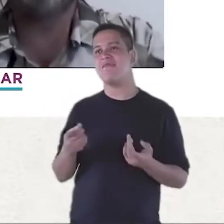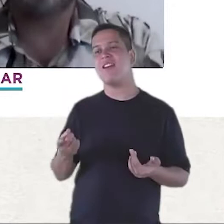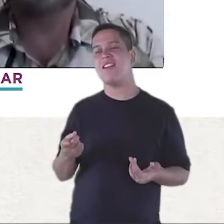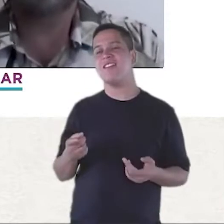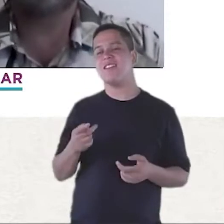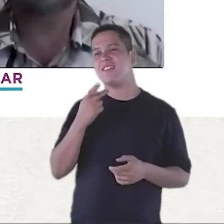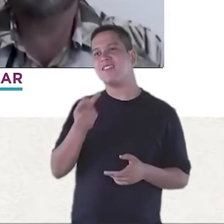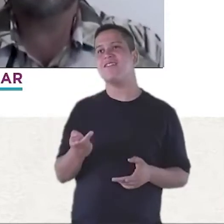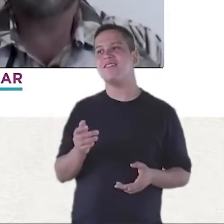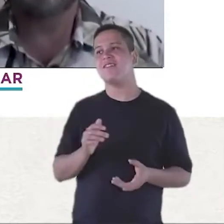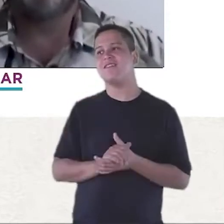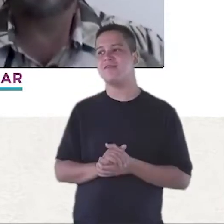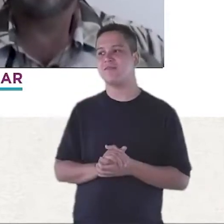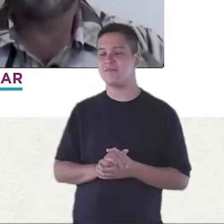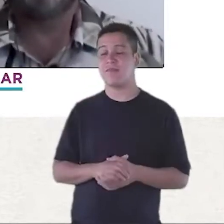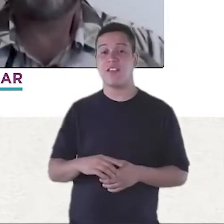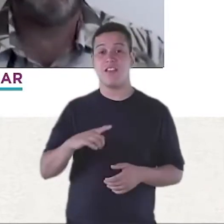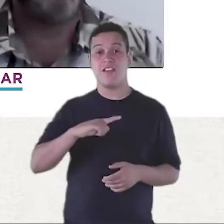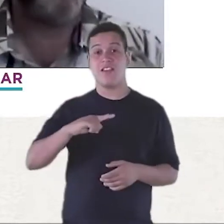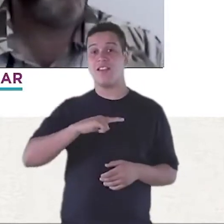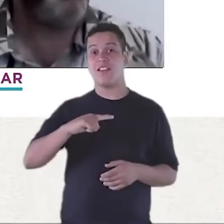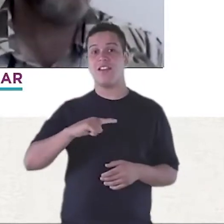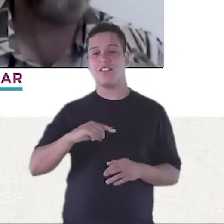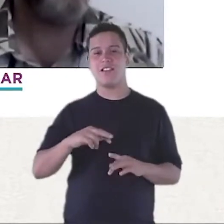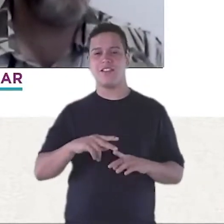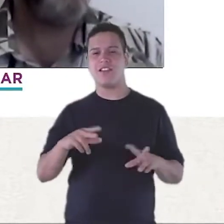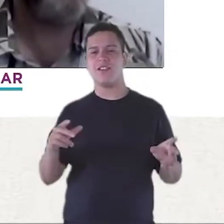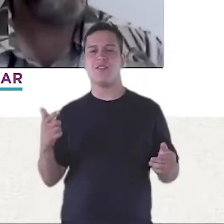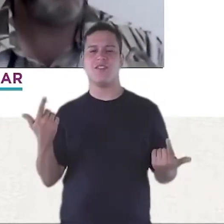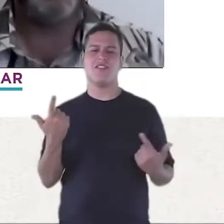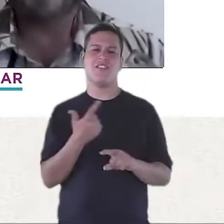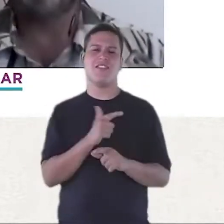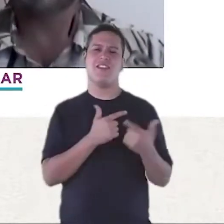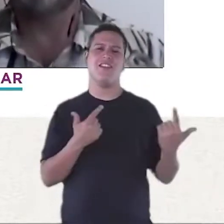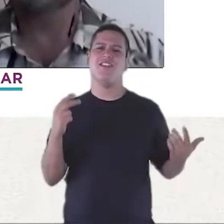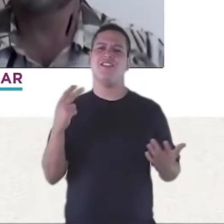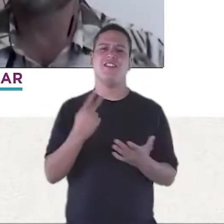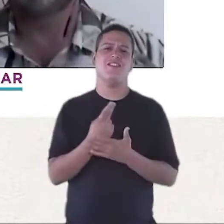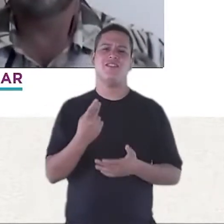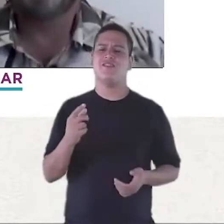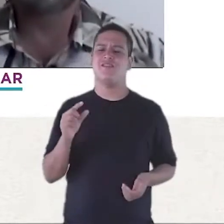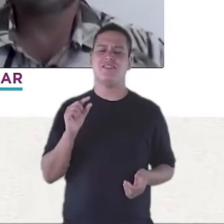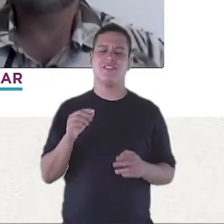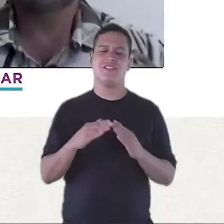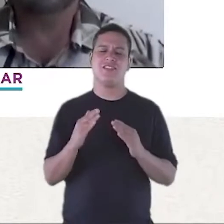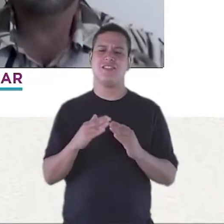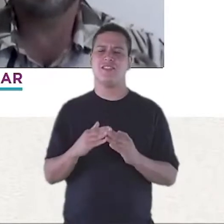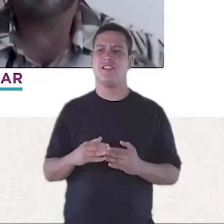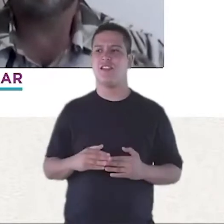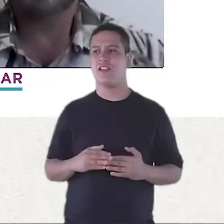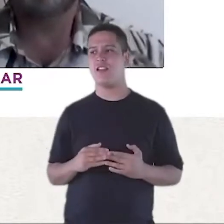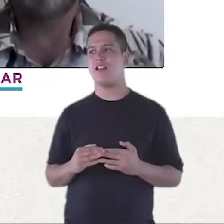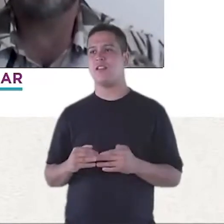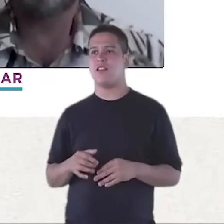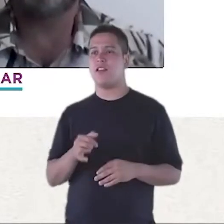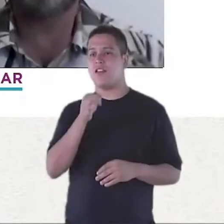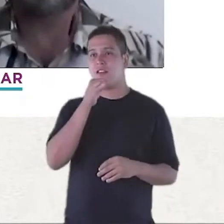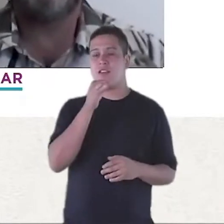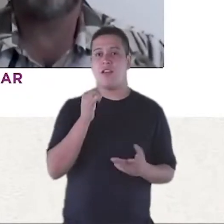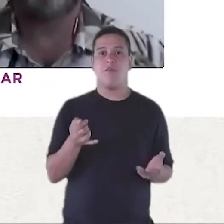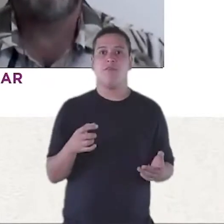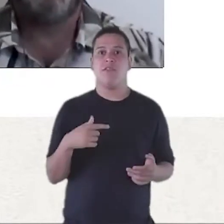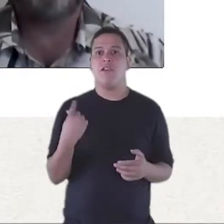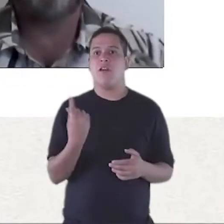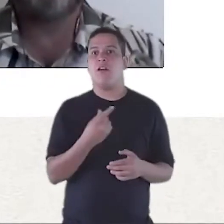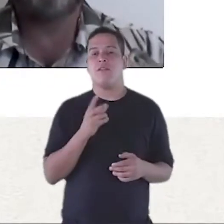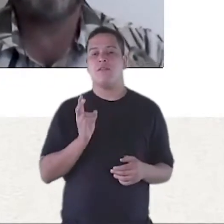falou. E tem muito humor dentro de casa, porque a gente trabalha toda a diversidade com humor. A gente não agradece apenas o que